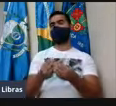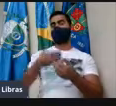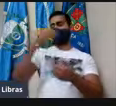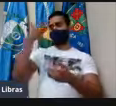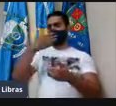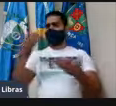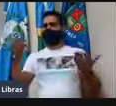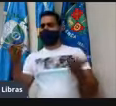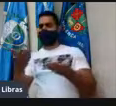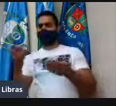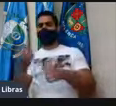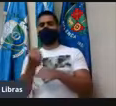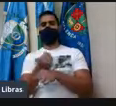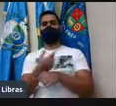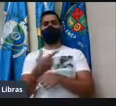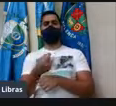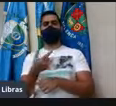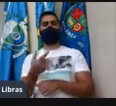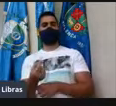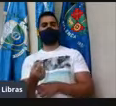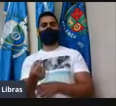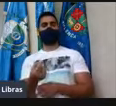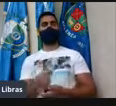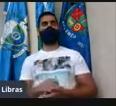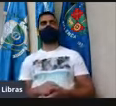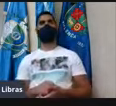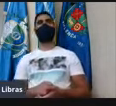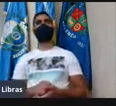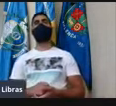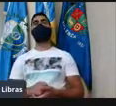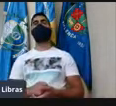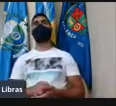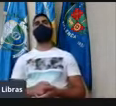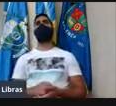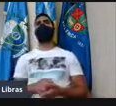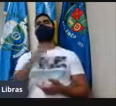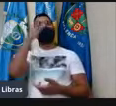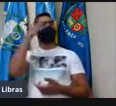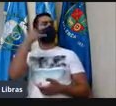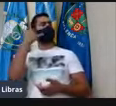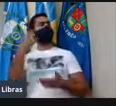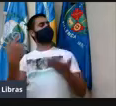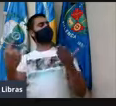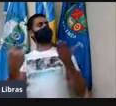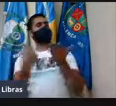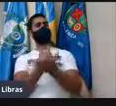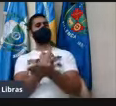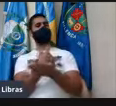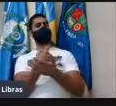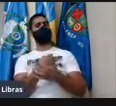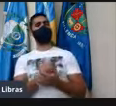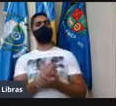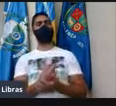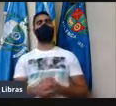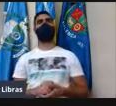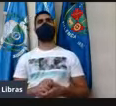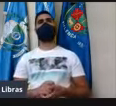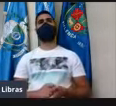agora do exercício 2020, o atuário me liga e me pergunta assim, o senhor